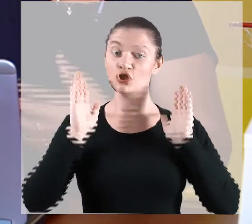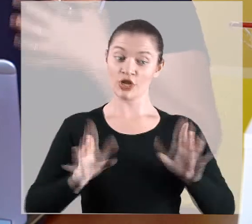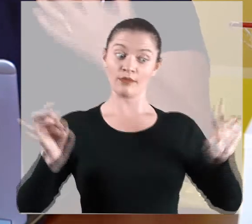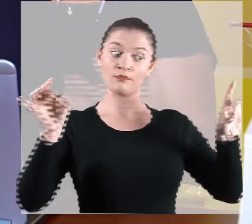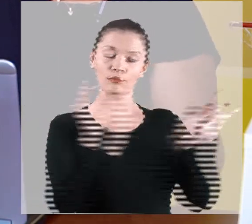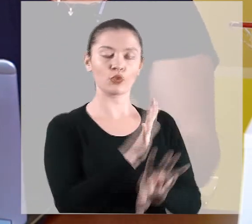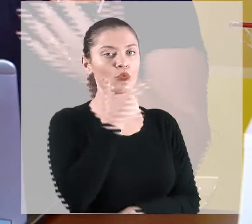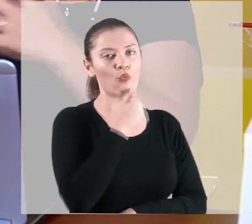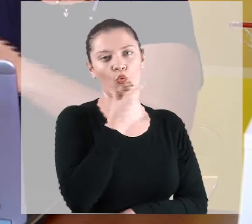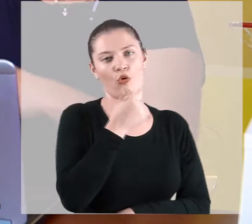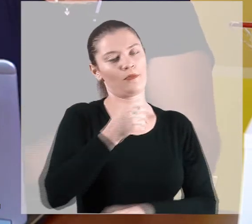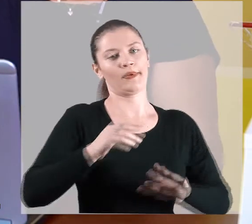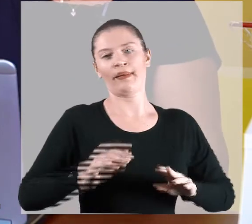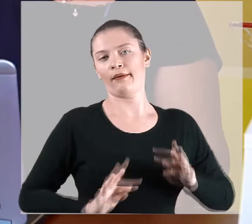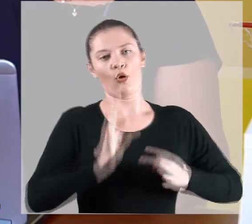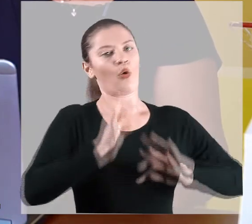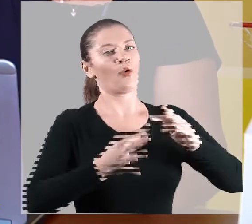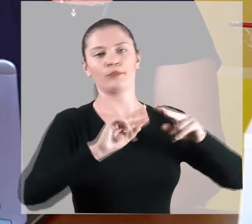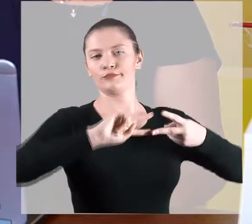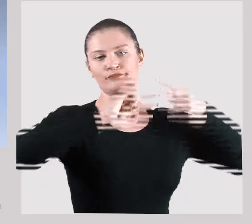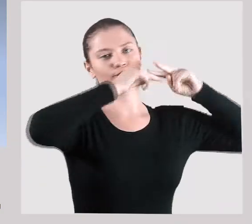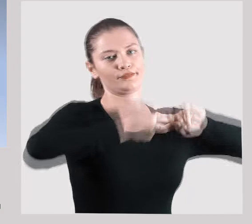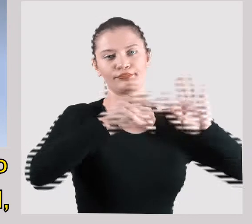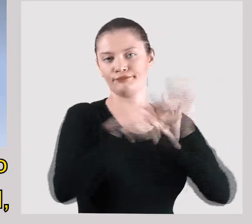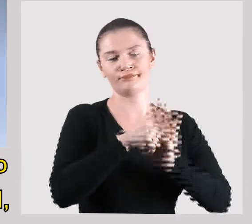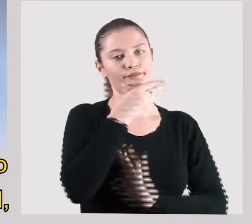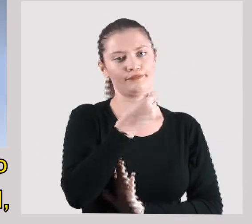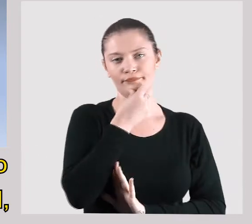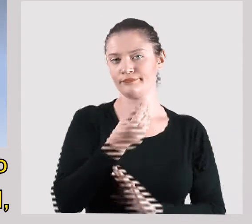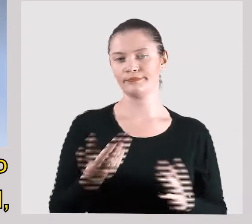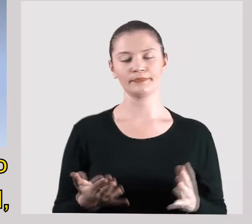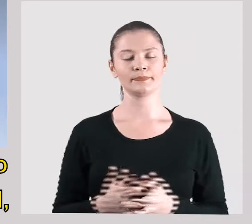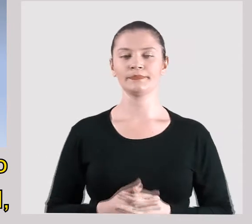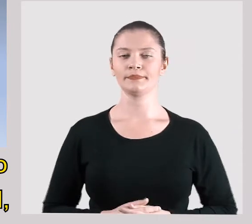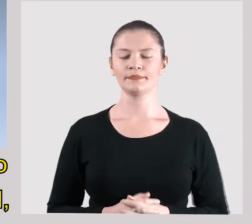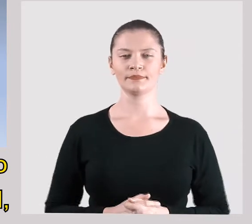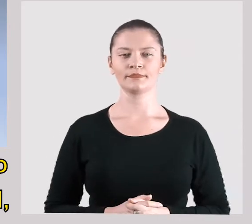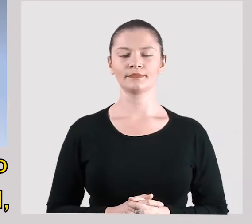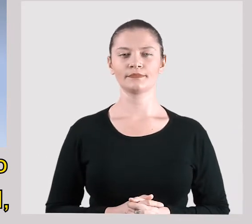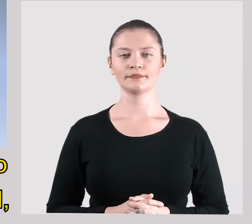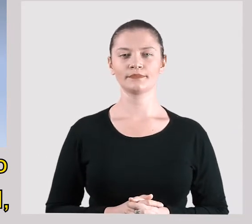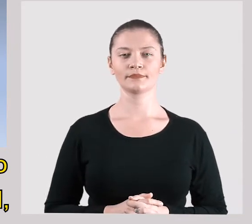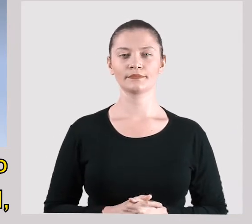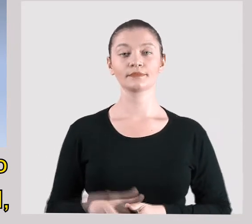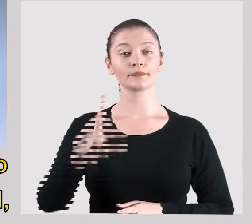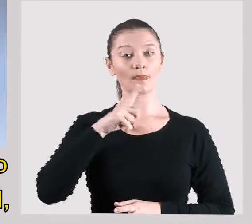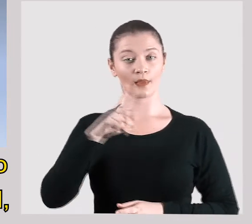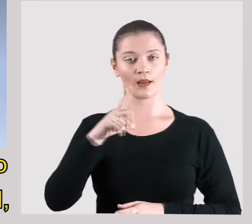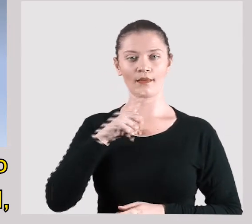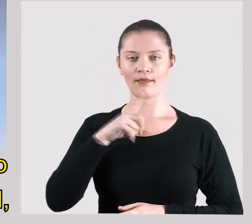masculino já está sendo masculinizado pela influência dos hormônios. E aí existe a corrente, né, que diz que o gênero é uma